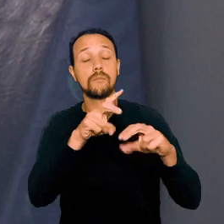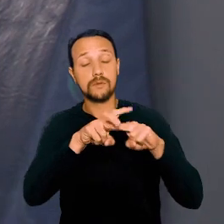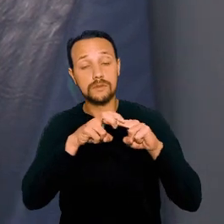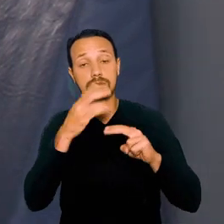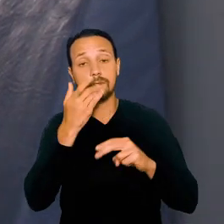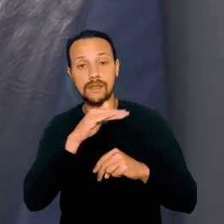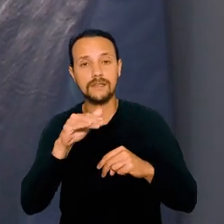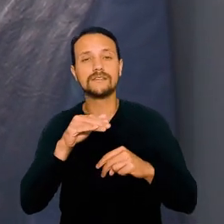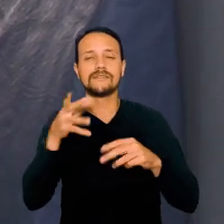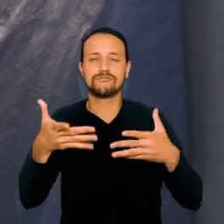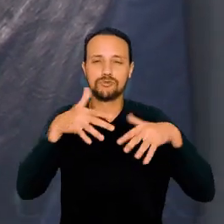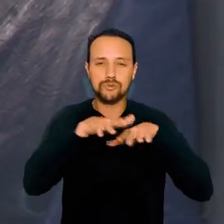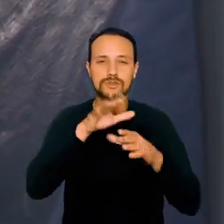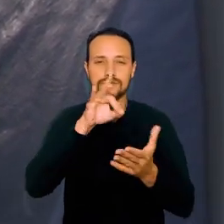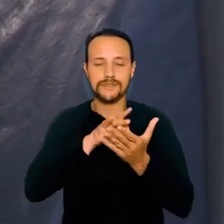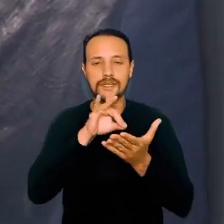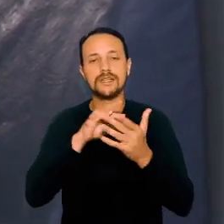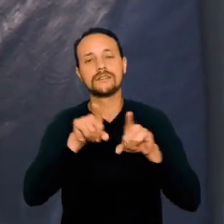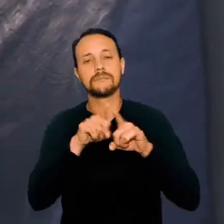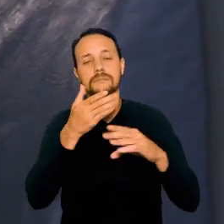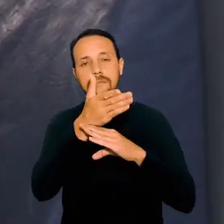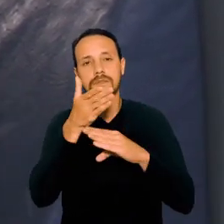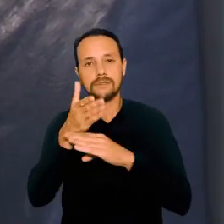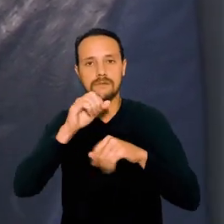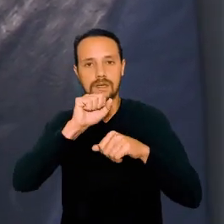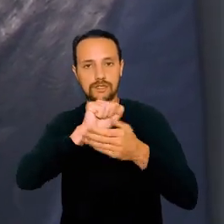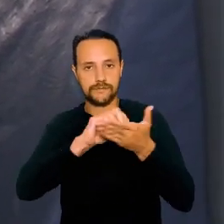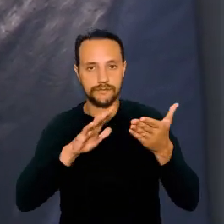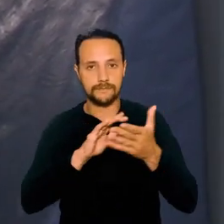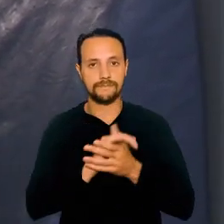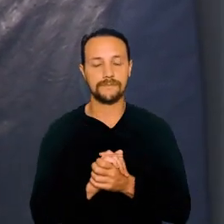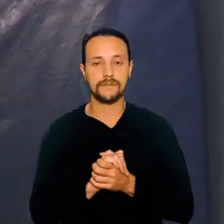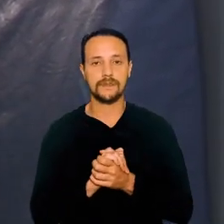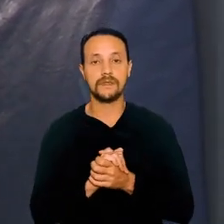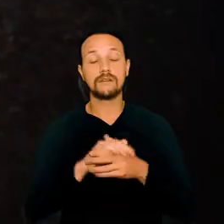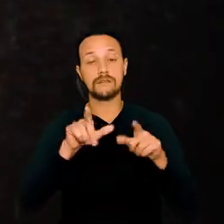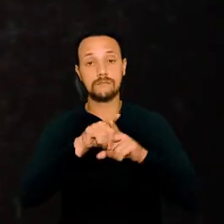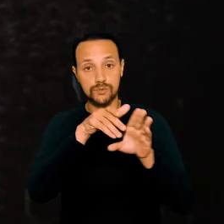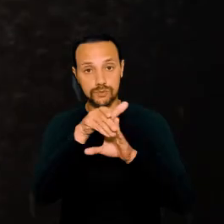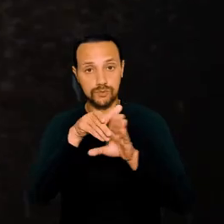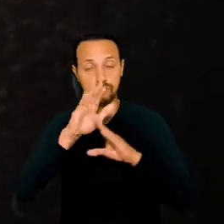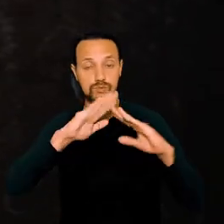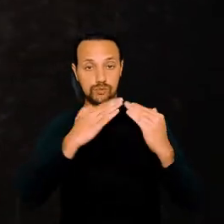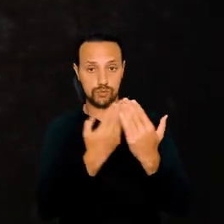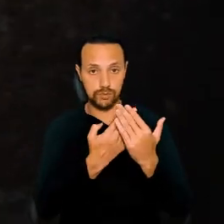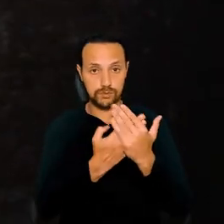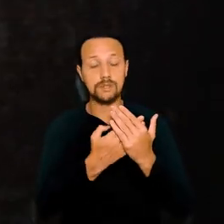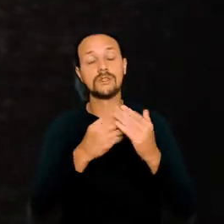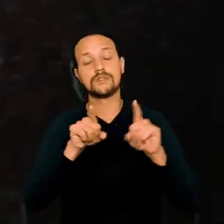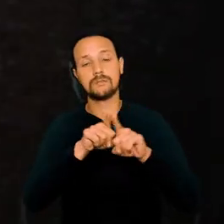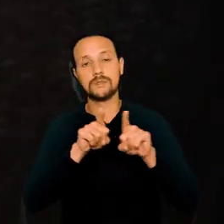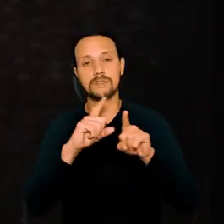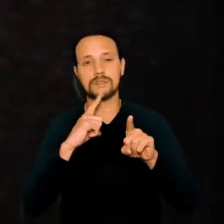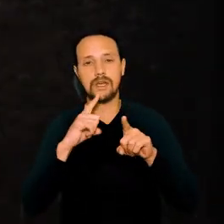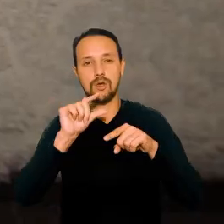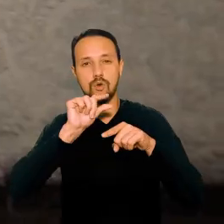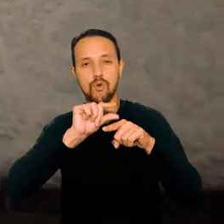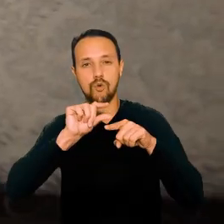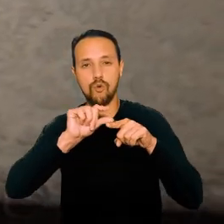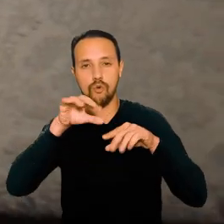Continuando o nosso papo aqui no setor de TO, a gente está aqui com a Marina, que é terapeuta ocupacional, e com